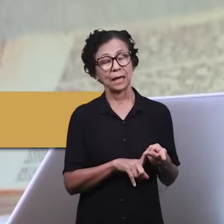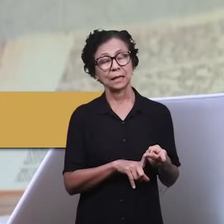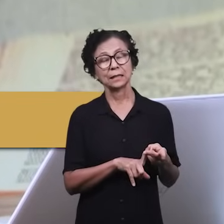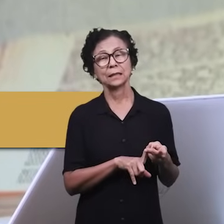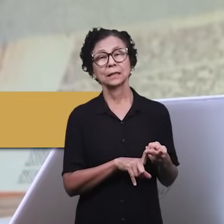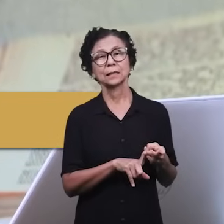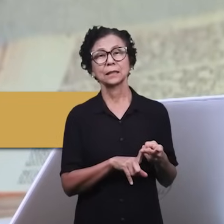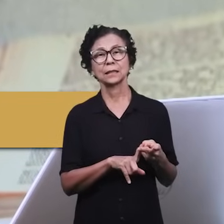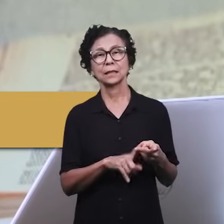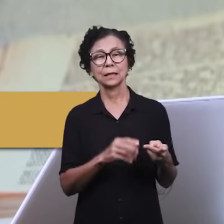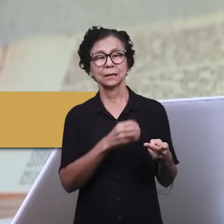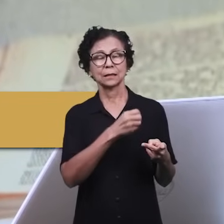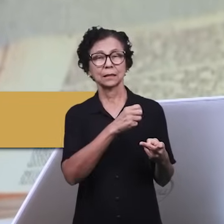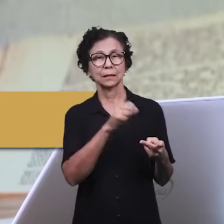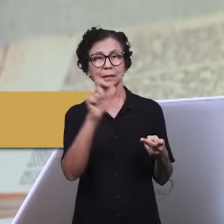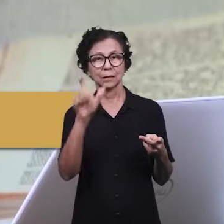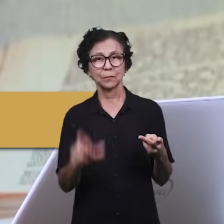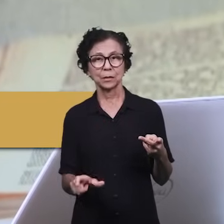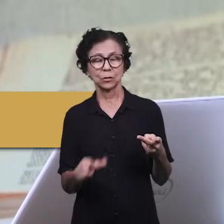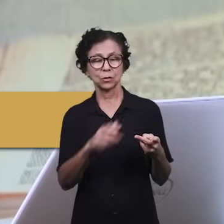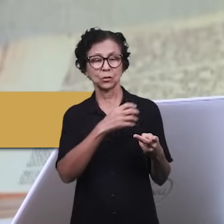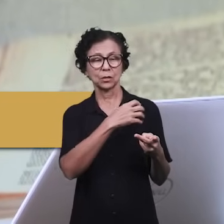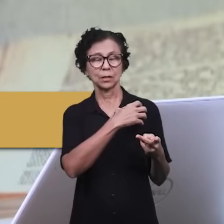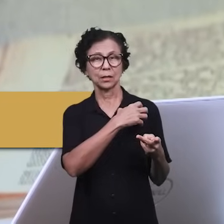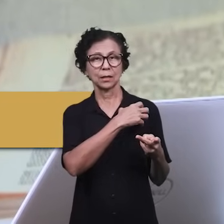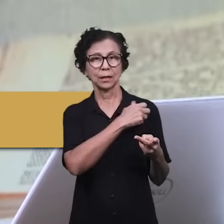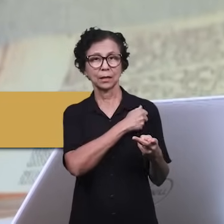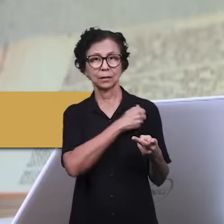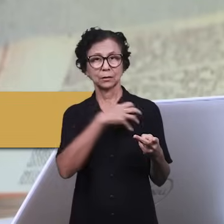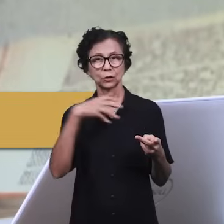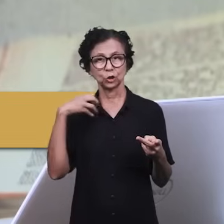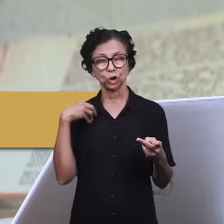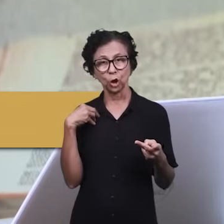ele queria provar a existência de Deus pela razão,